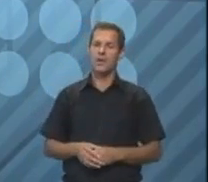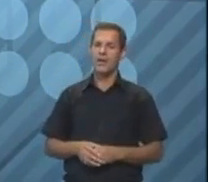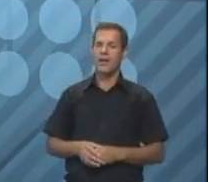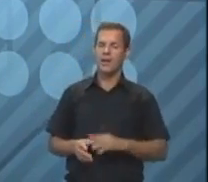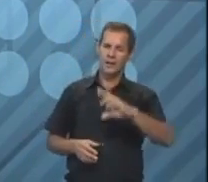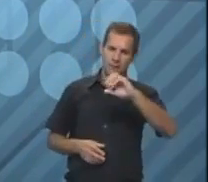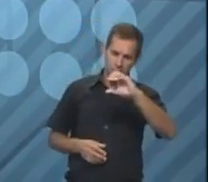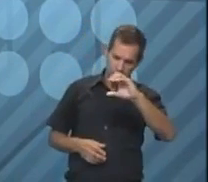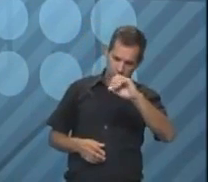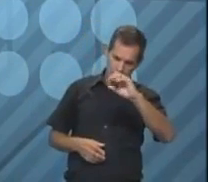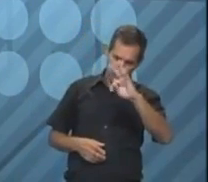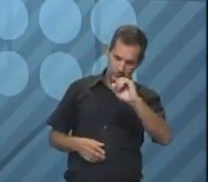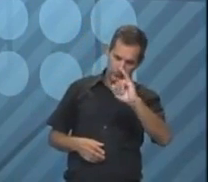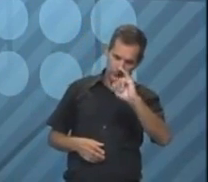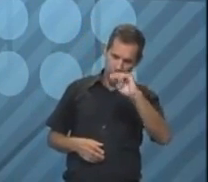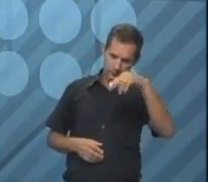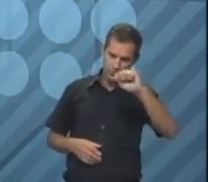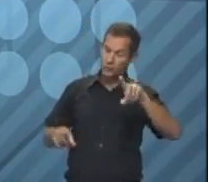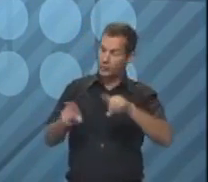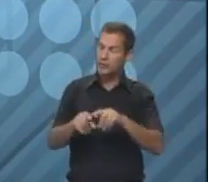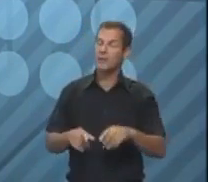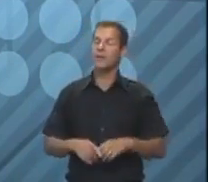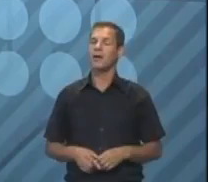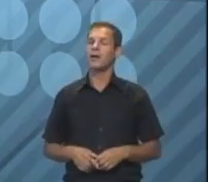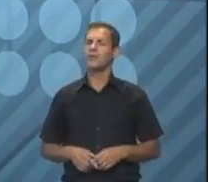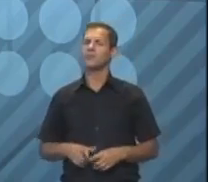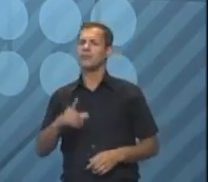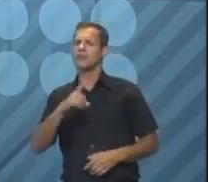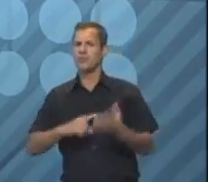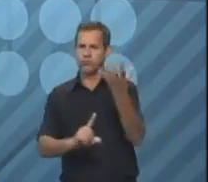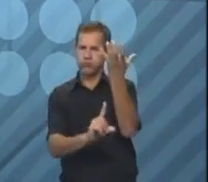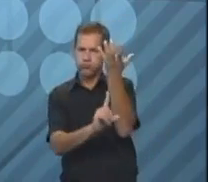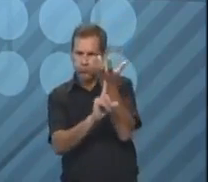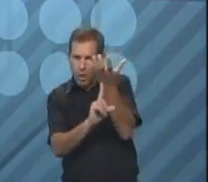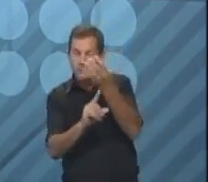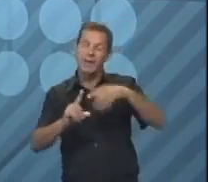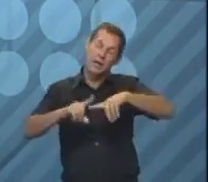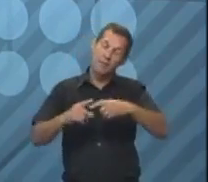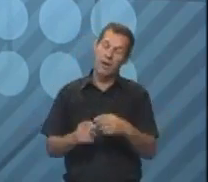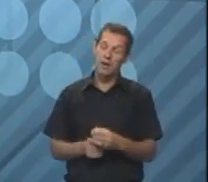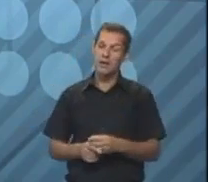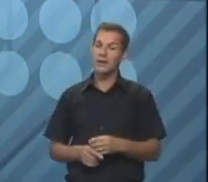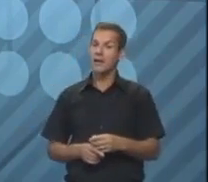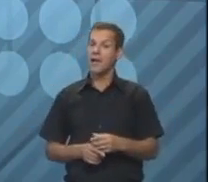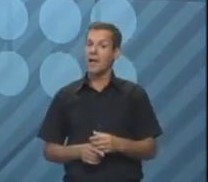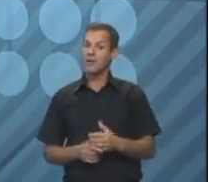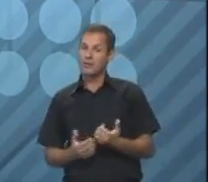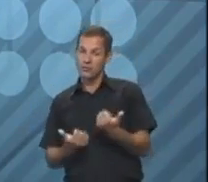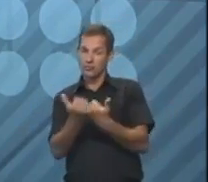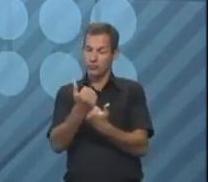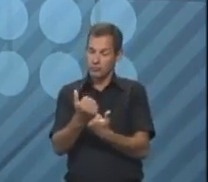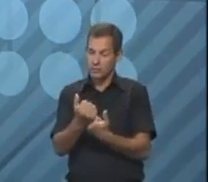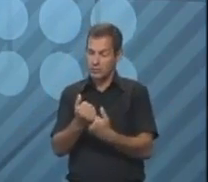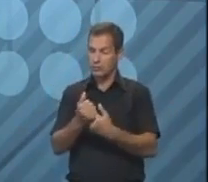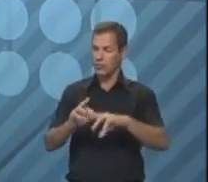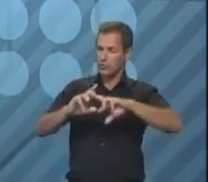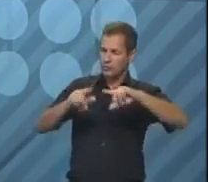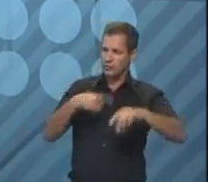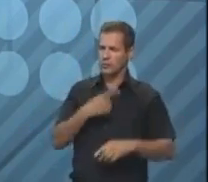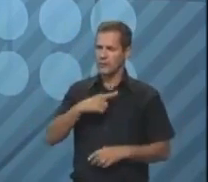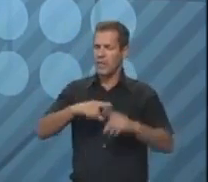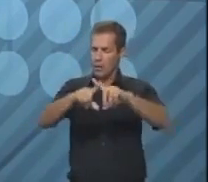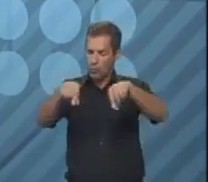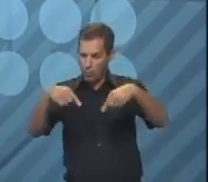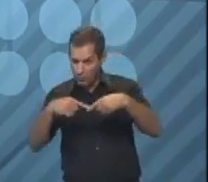rotaciona essa região. Ou ainda uma antena parabólica, só que ela voltada para baixo. É essa região que nós vamos